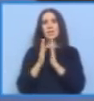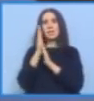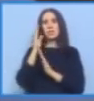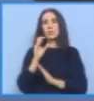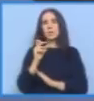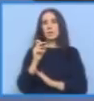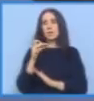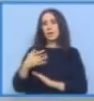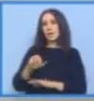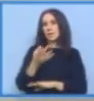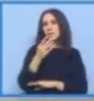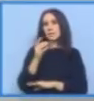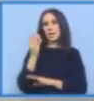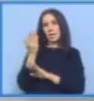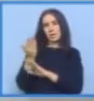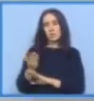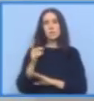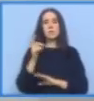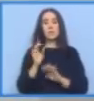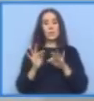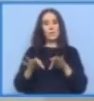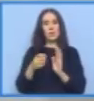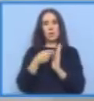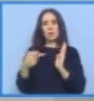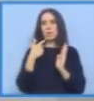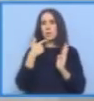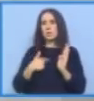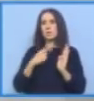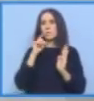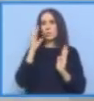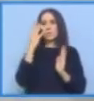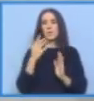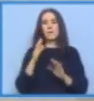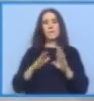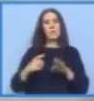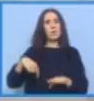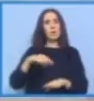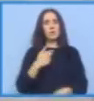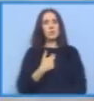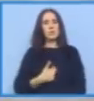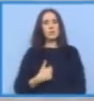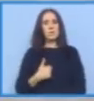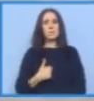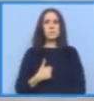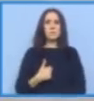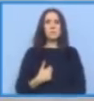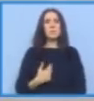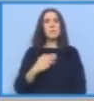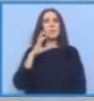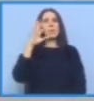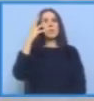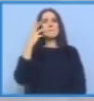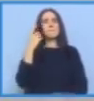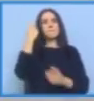tem uma afirmação que eu acho que é muito importante, que às vezes nós, os cristãos, podemos ser levados a